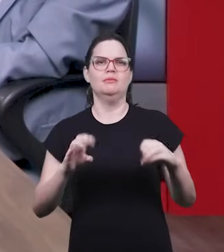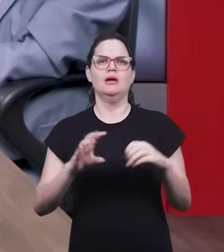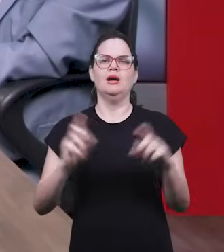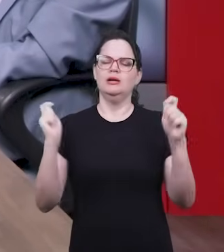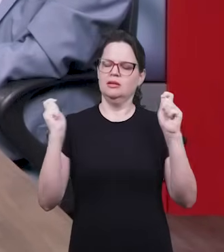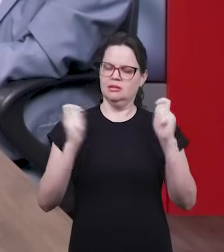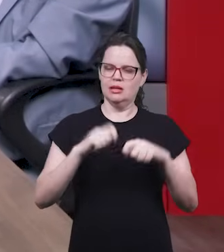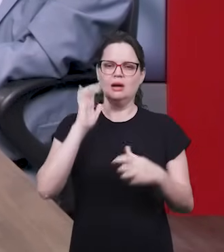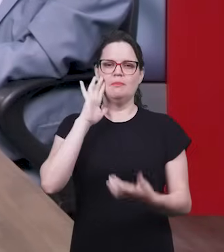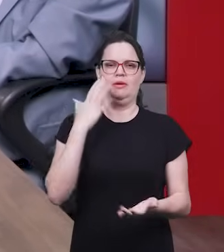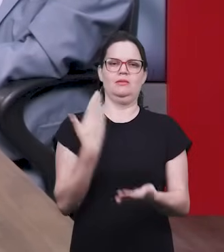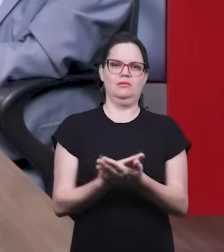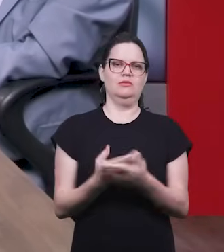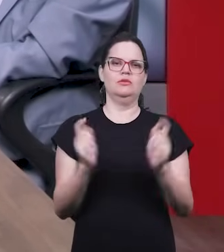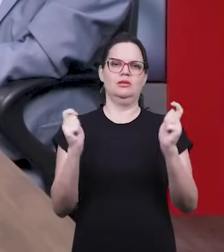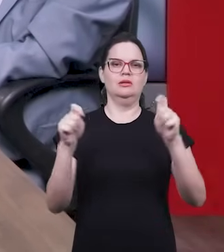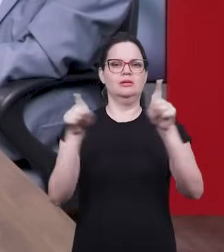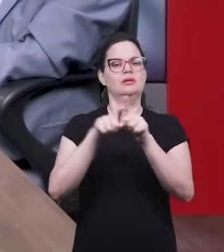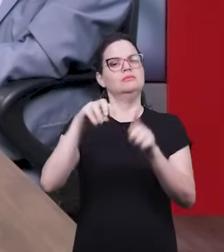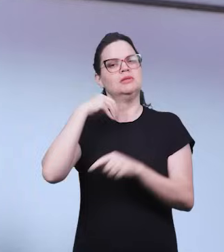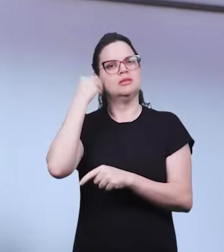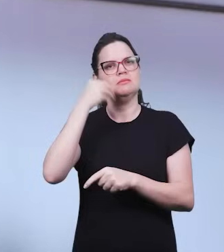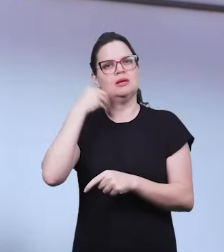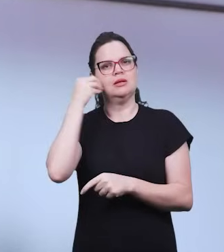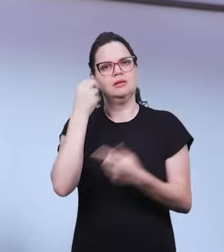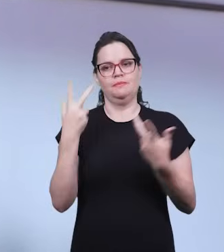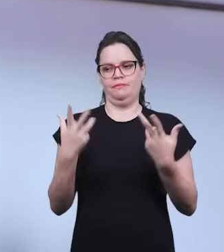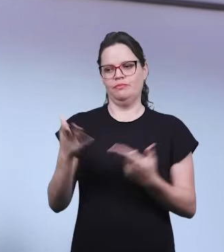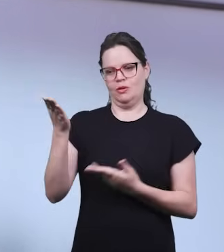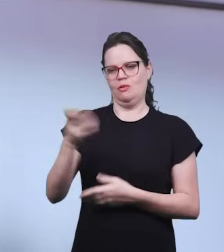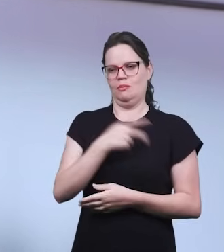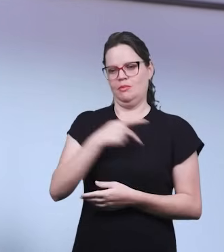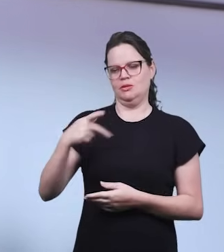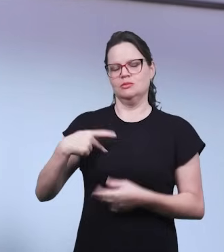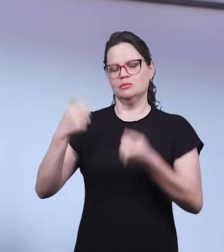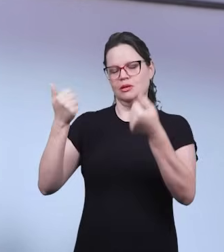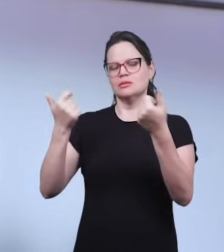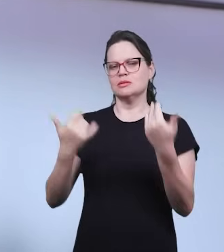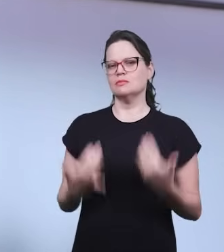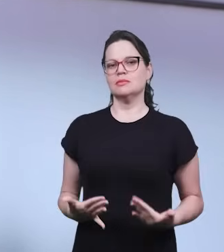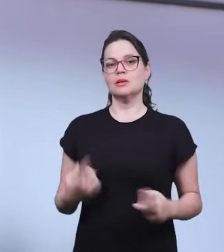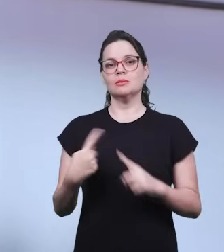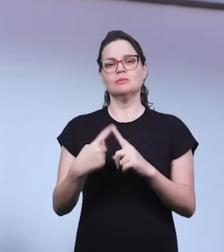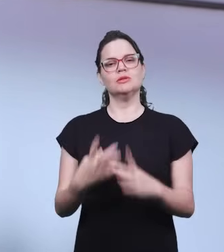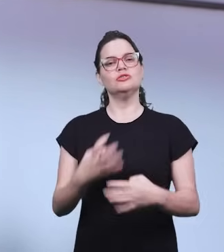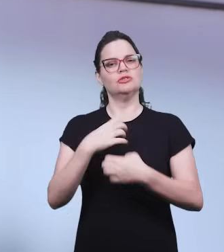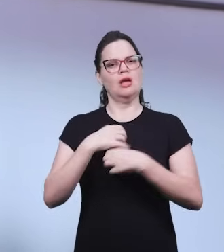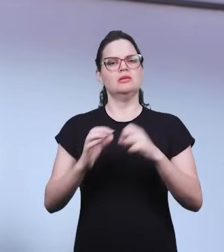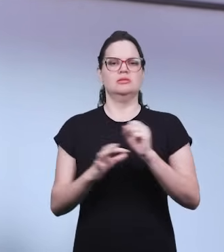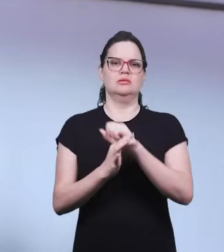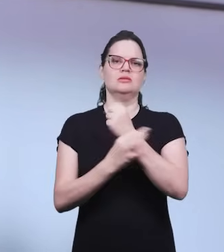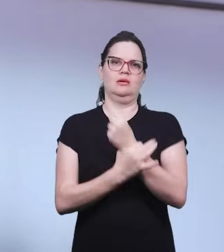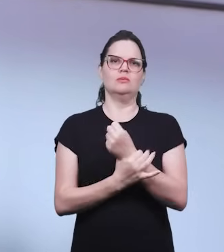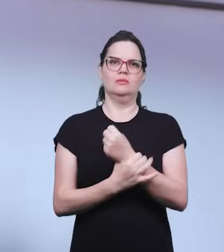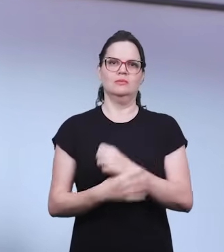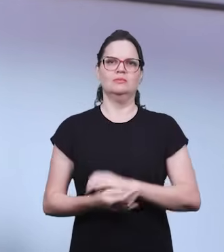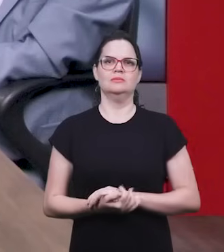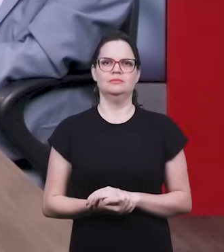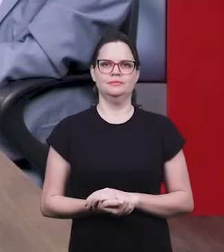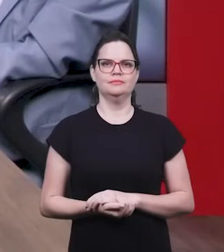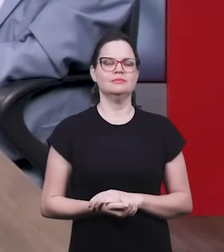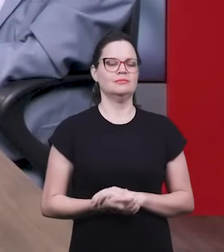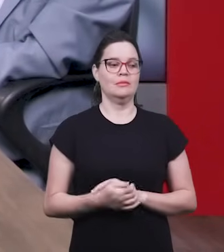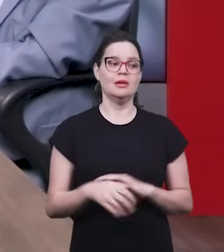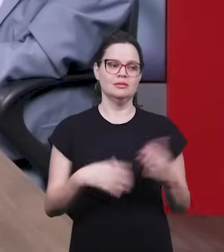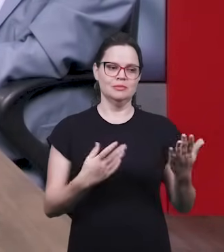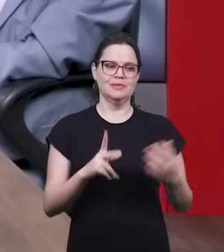de confiança e experiências dos irmãos, como o senhor aqui está mostrando, né? Que nos dão segurança nesse caminho. Doutora